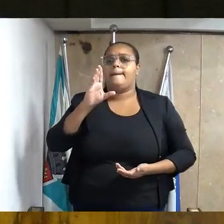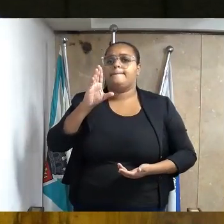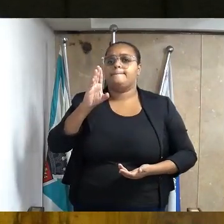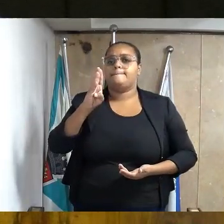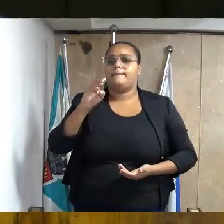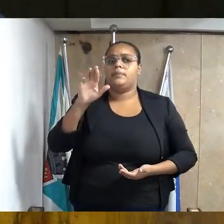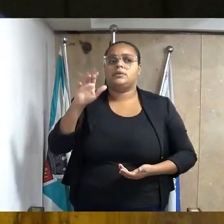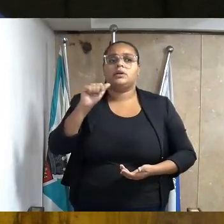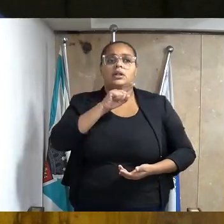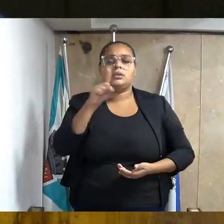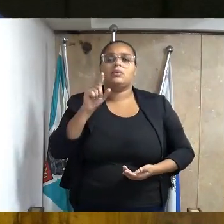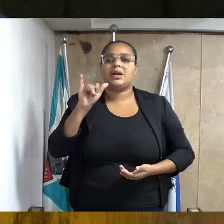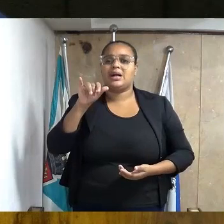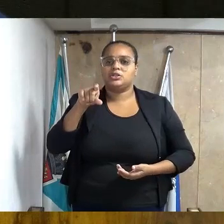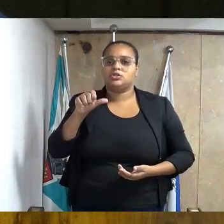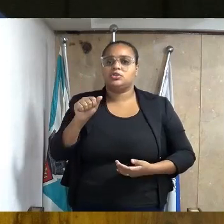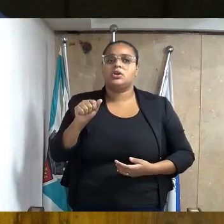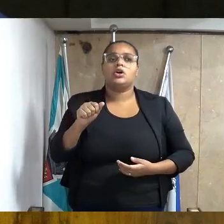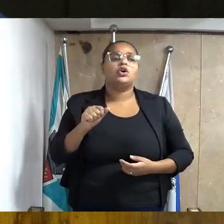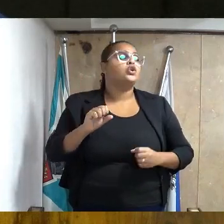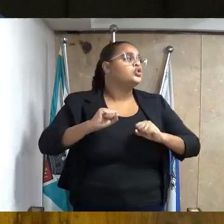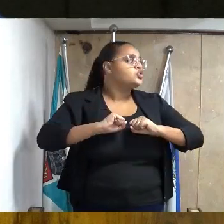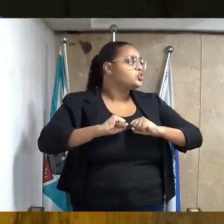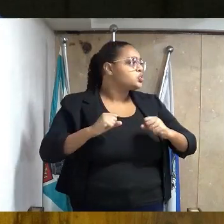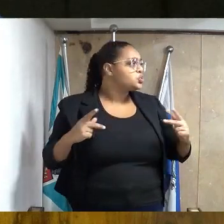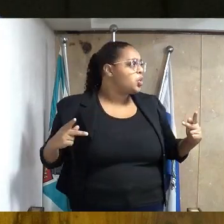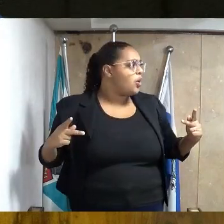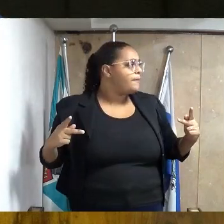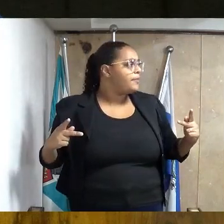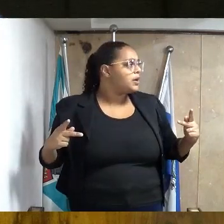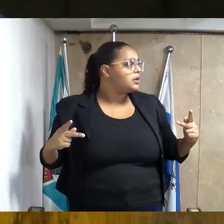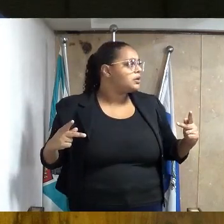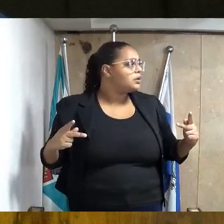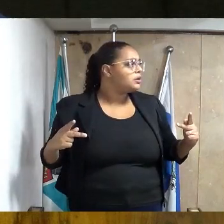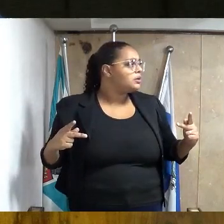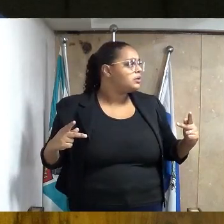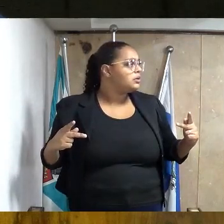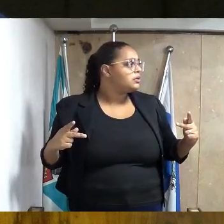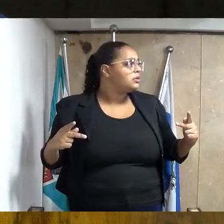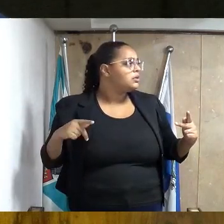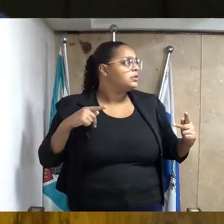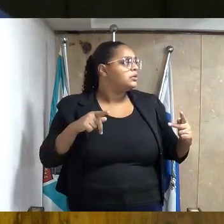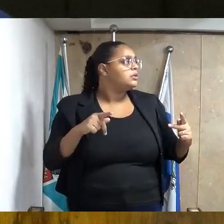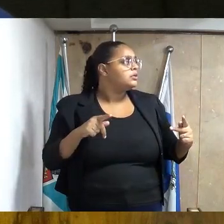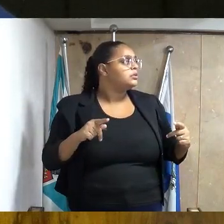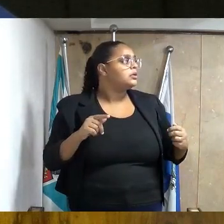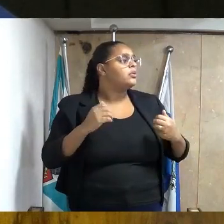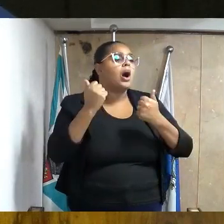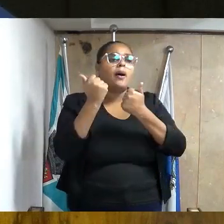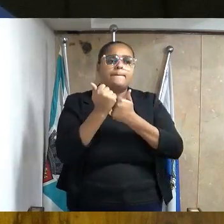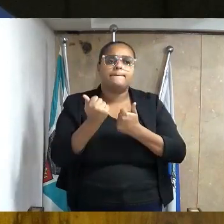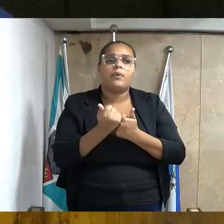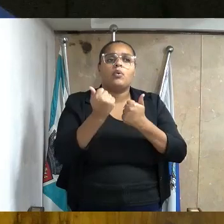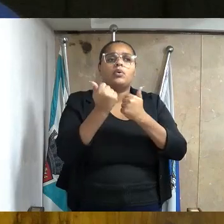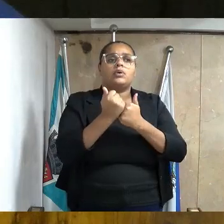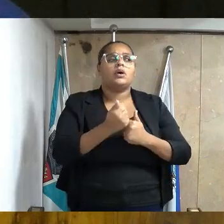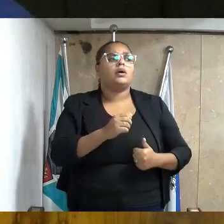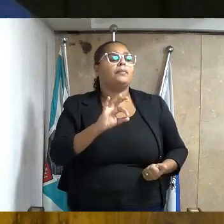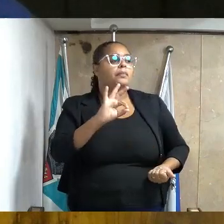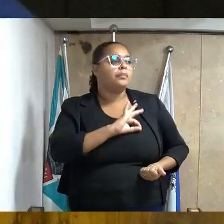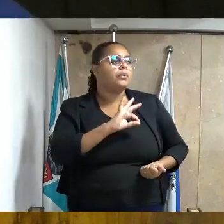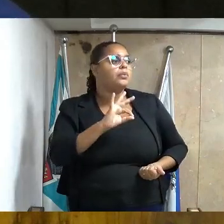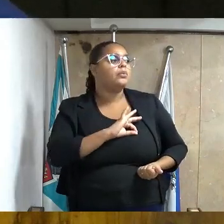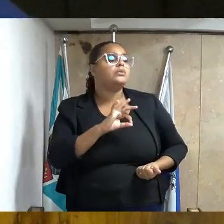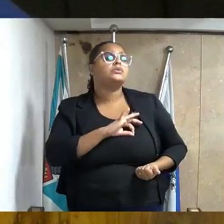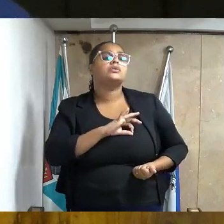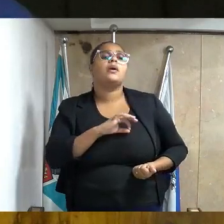Shopping. Ali, aquela blitz do Detran, ela está apenas dando apoio à Polícia Militar,